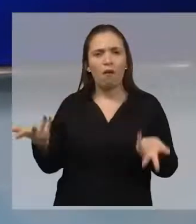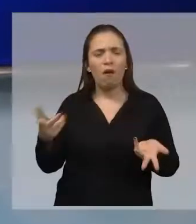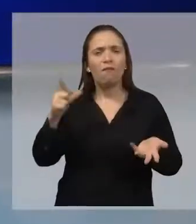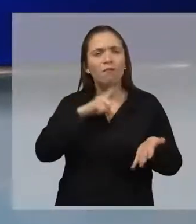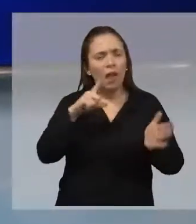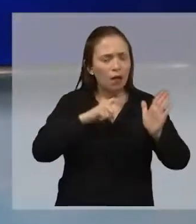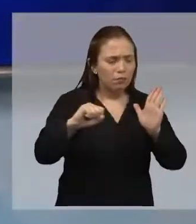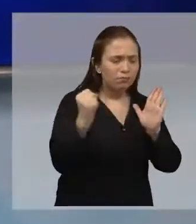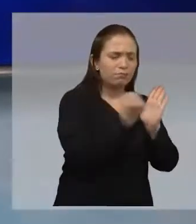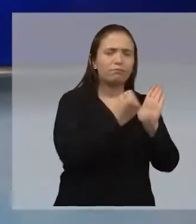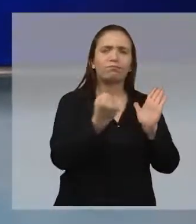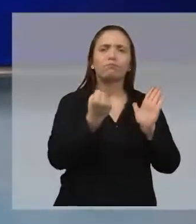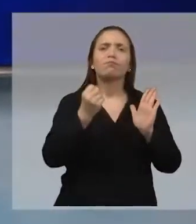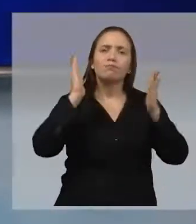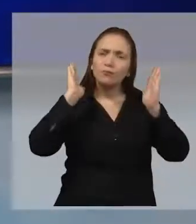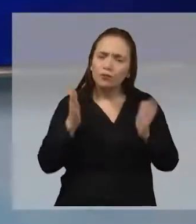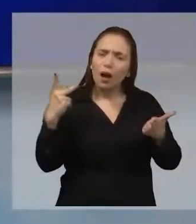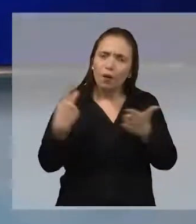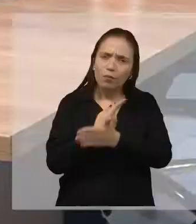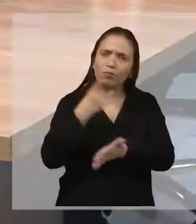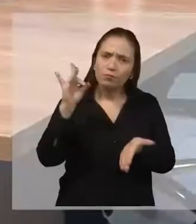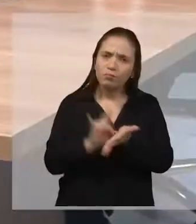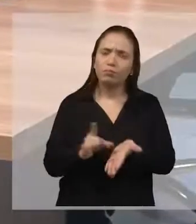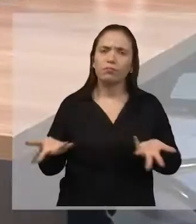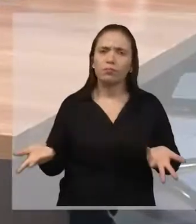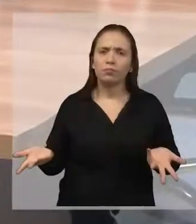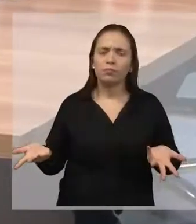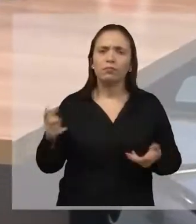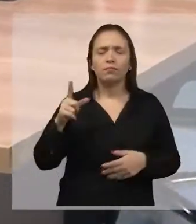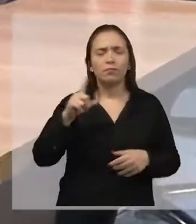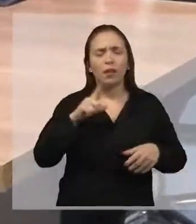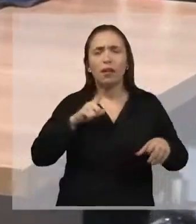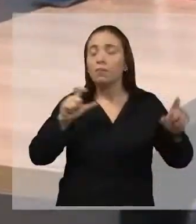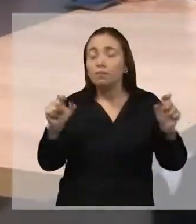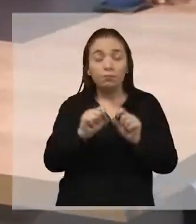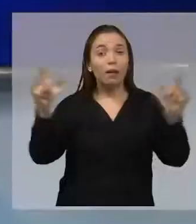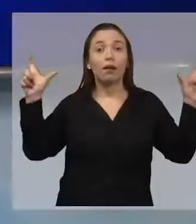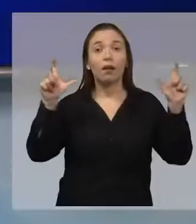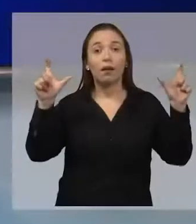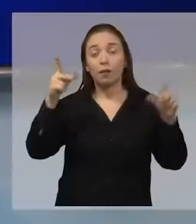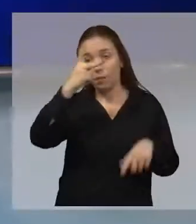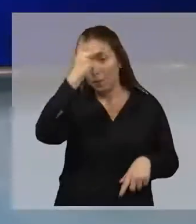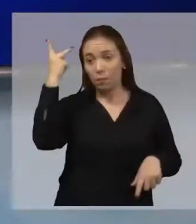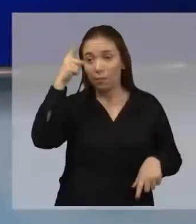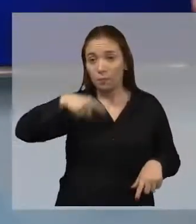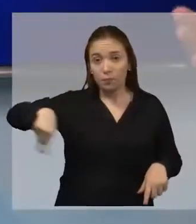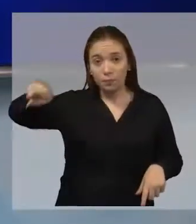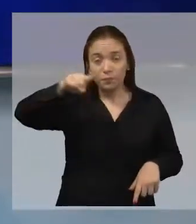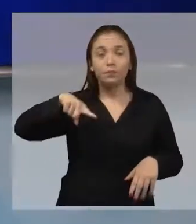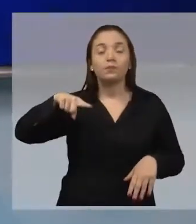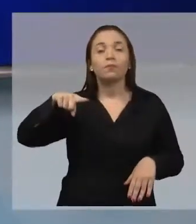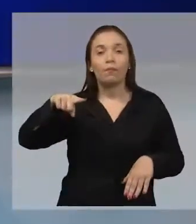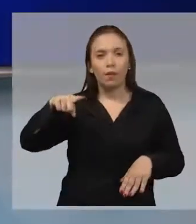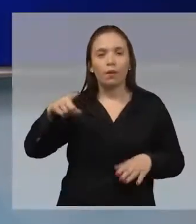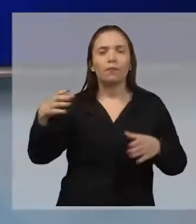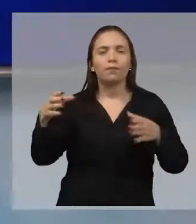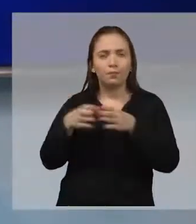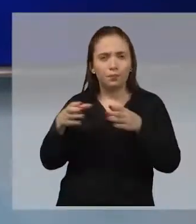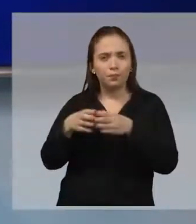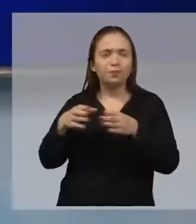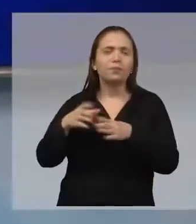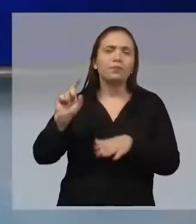doutrinariamente uma proposta de finalizar a democracia. Enquanto o Getúlio fez um discurso a bordo do Couraçá de São